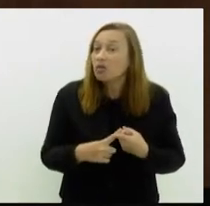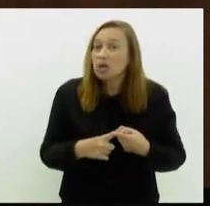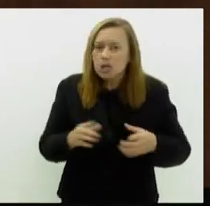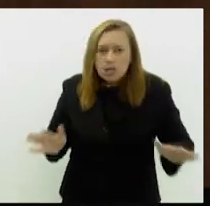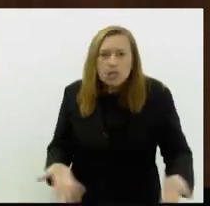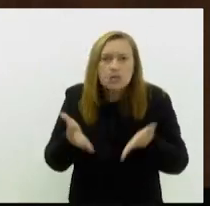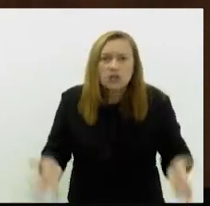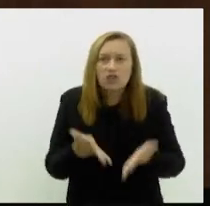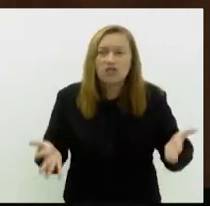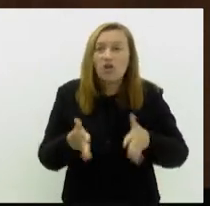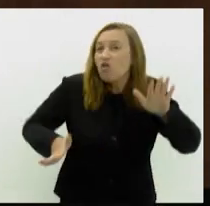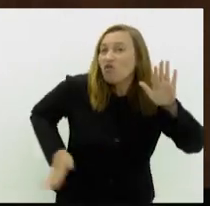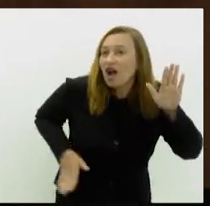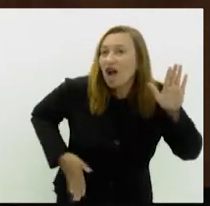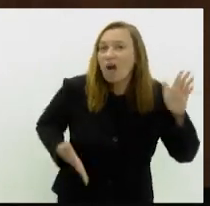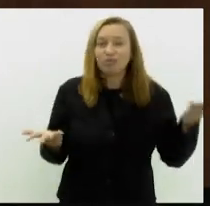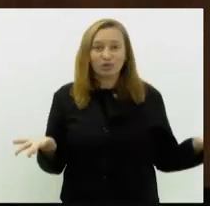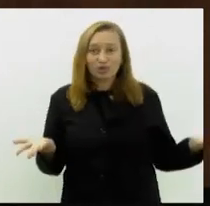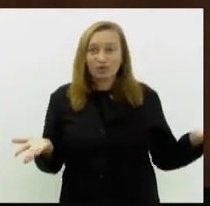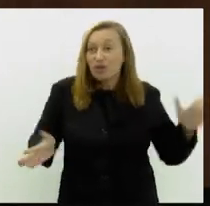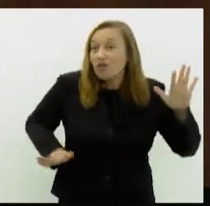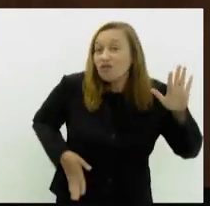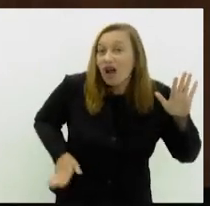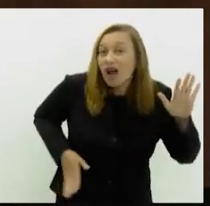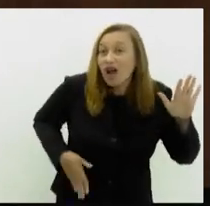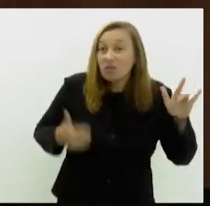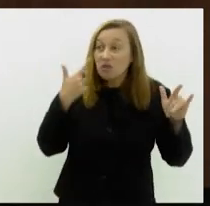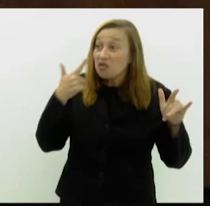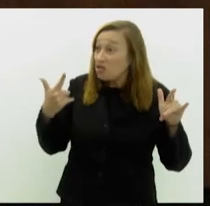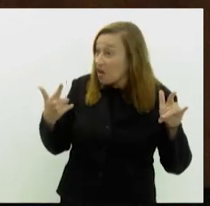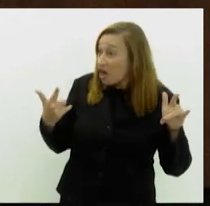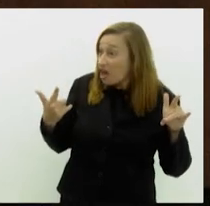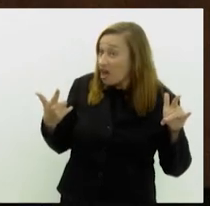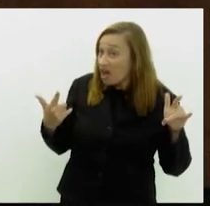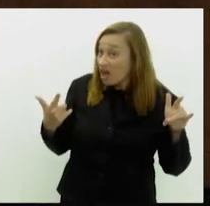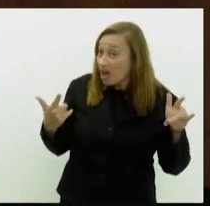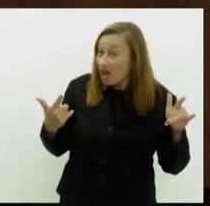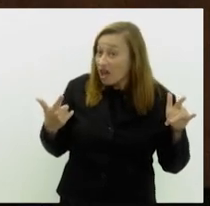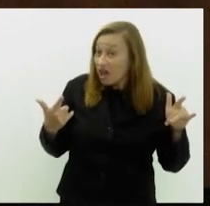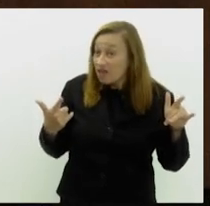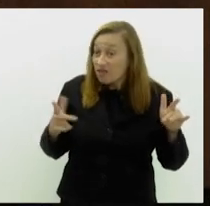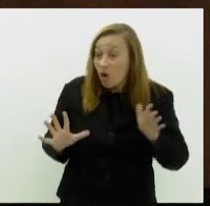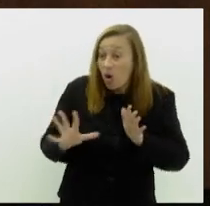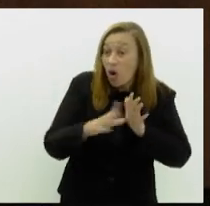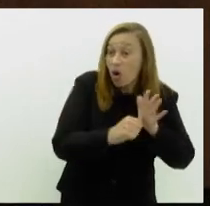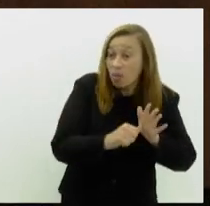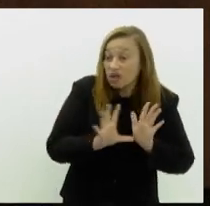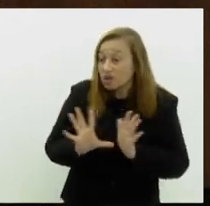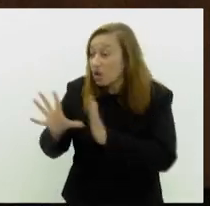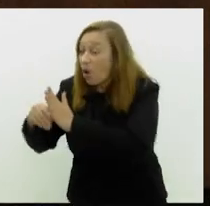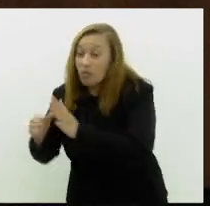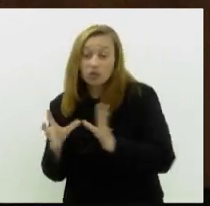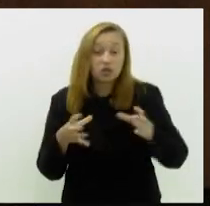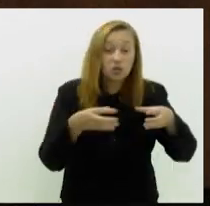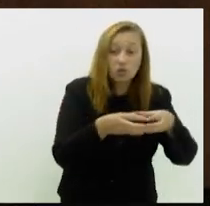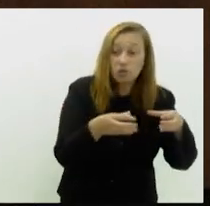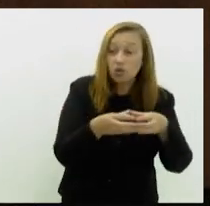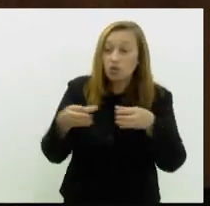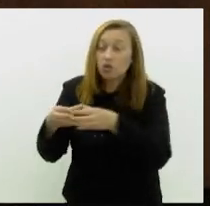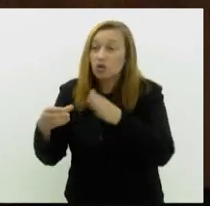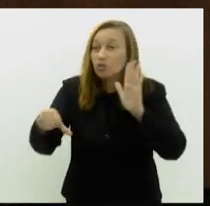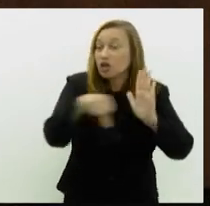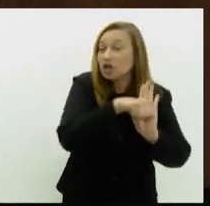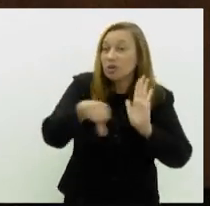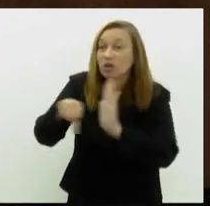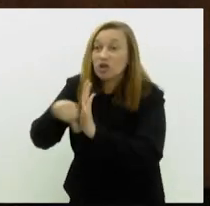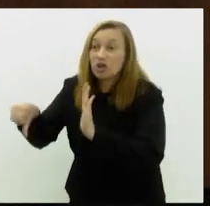incentivo aos vagabundos, porque os vagabundos ganham salvo-conduto, ficam andando em bando para um lado, para o outro, deputado Renan Jordi, assaltando,